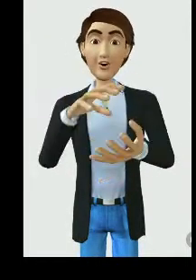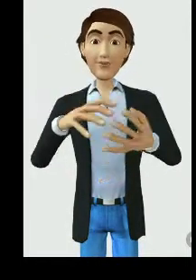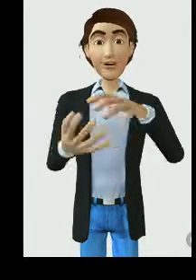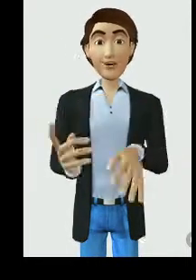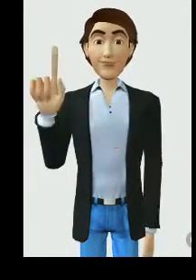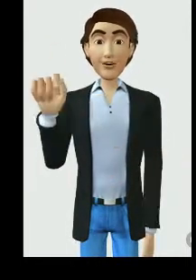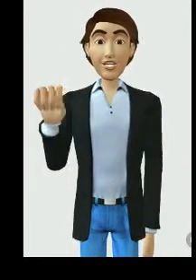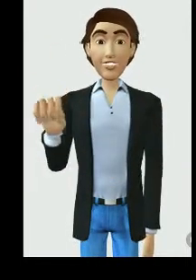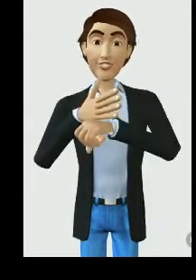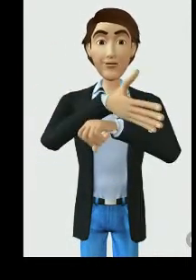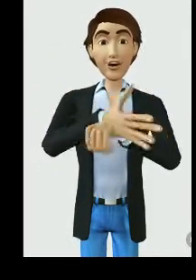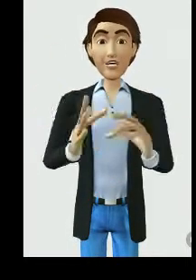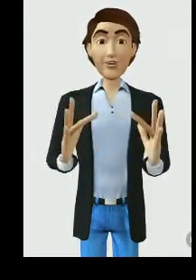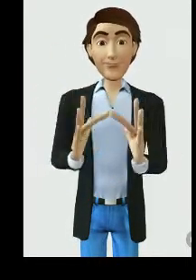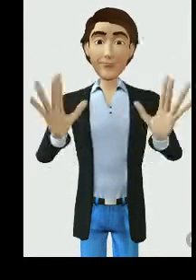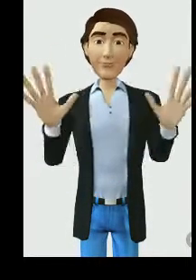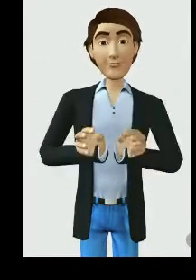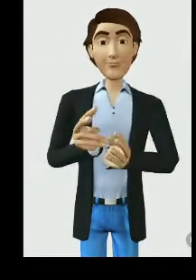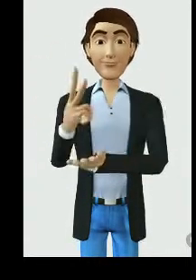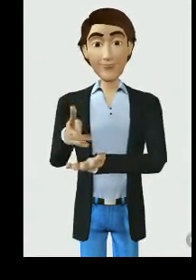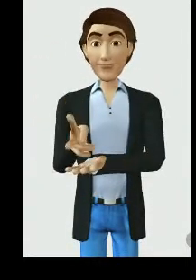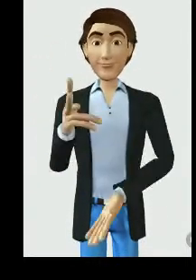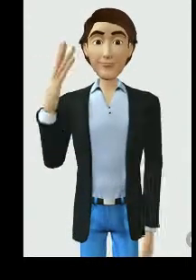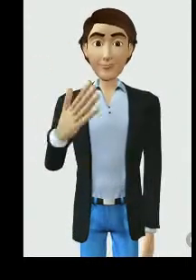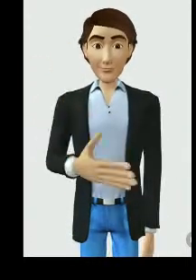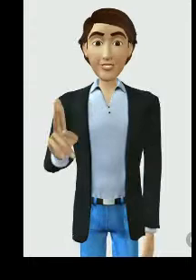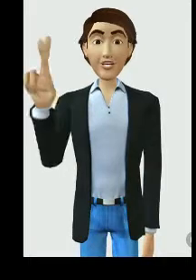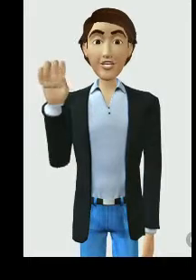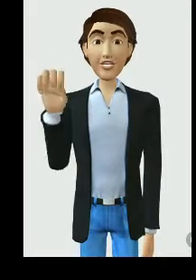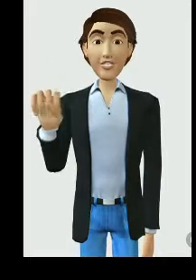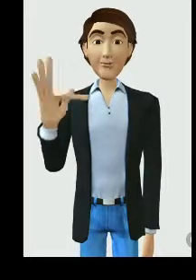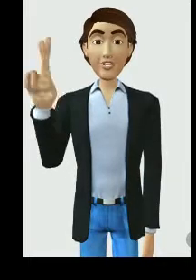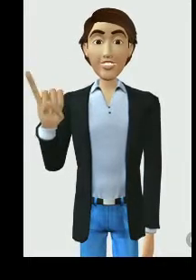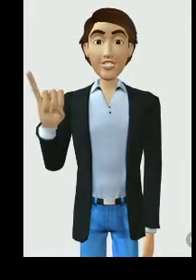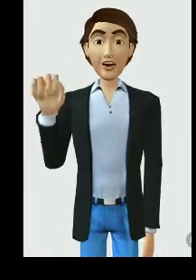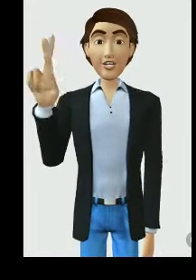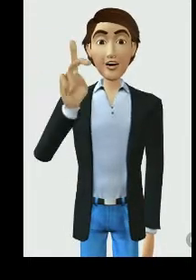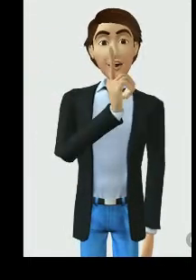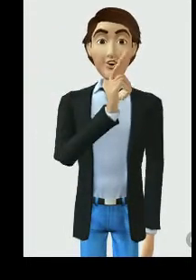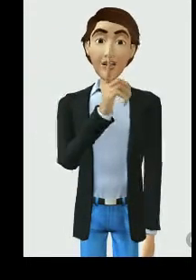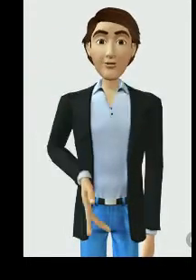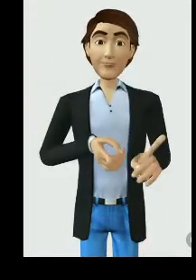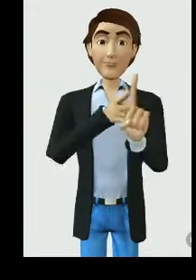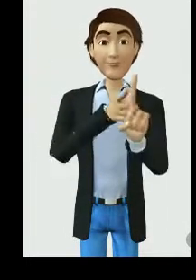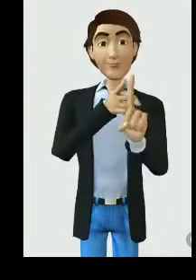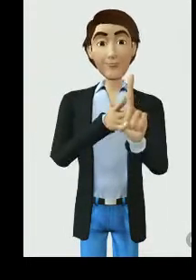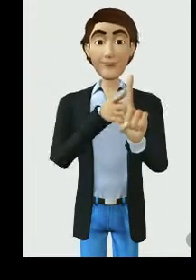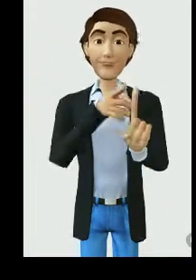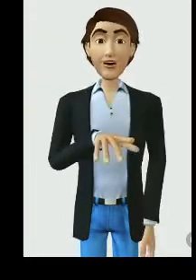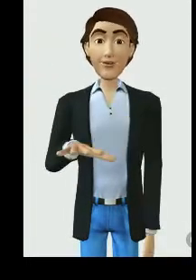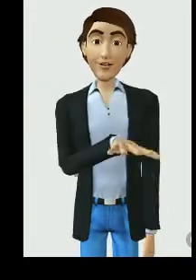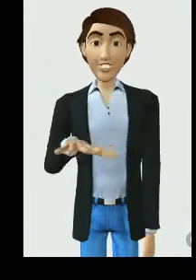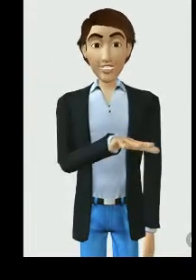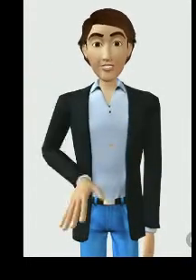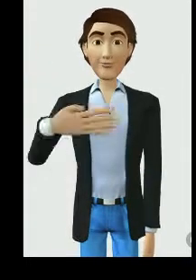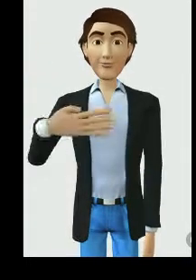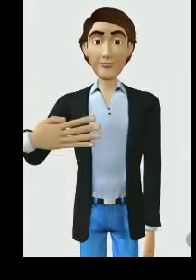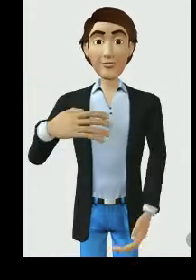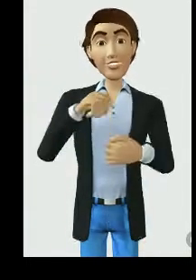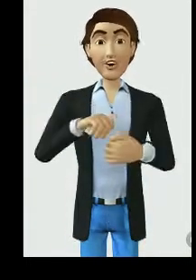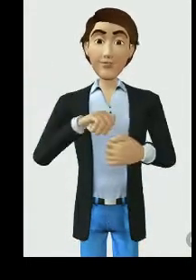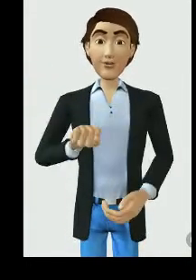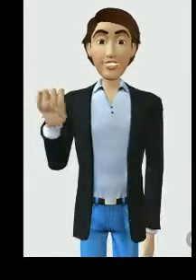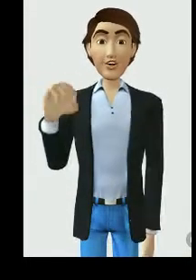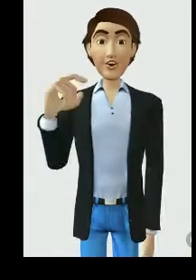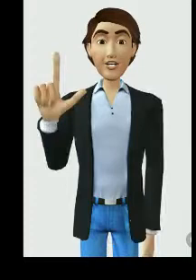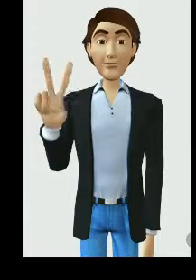que está sendo constantemente resfriado pela água à temperatura ambiente, fazendo assim com que o solvente no estado gasoso